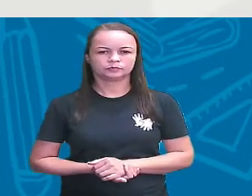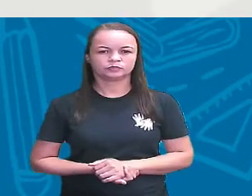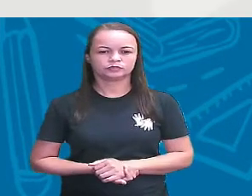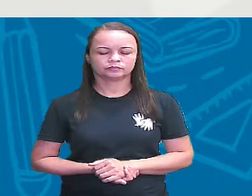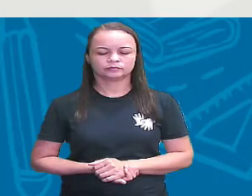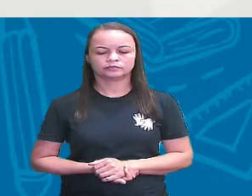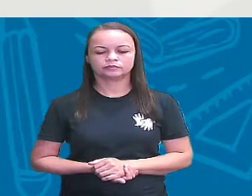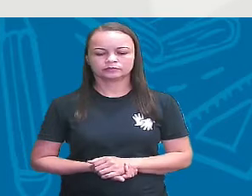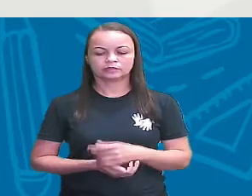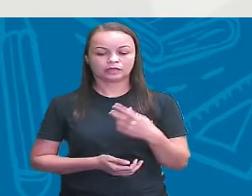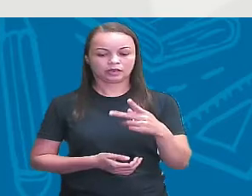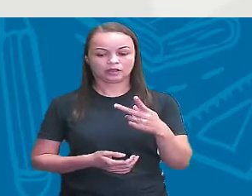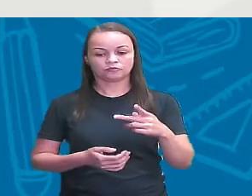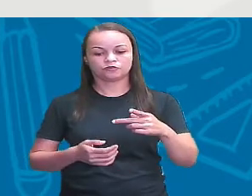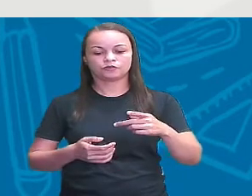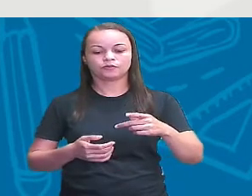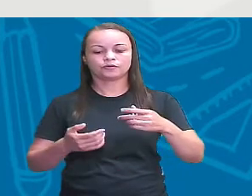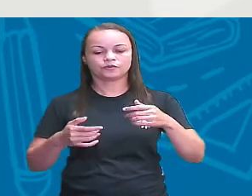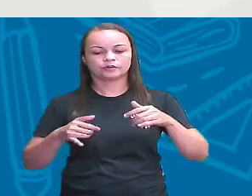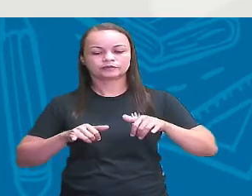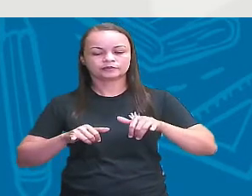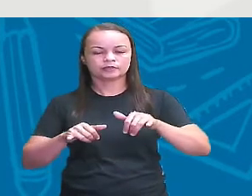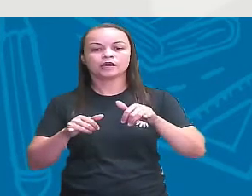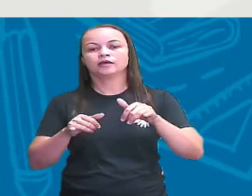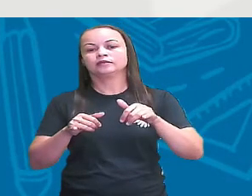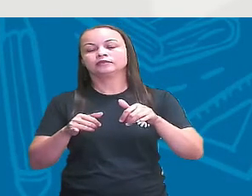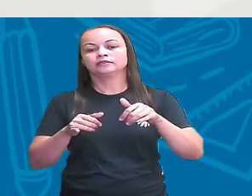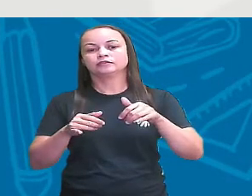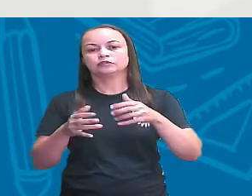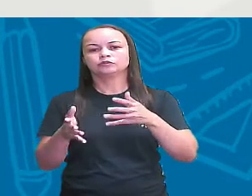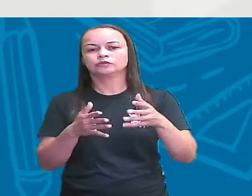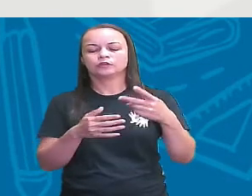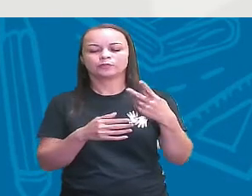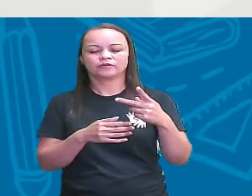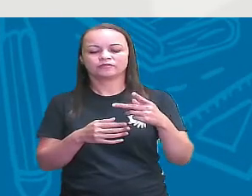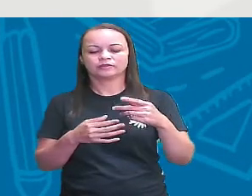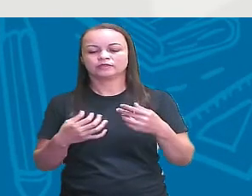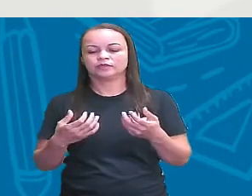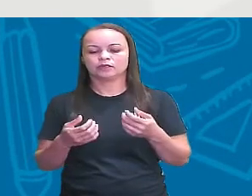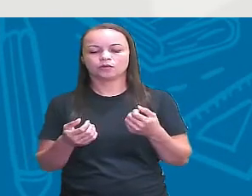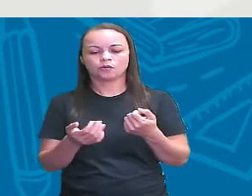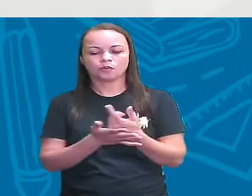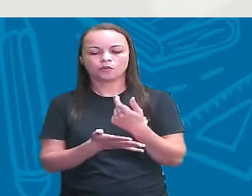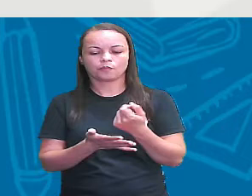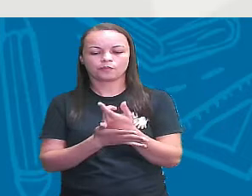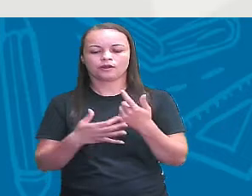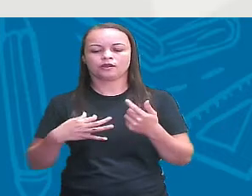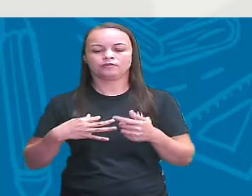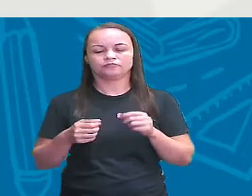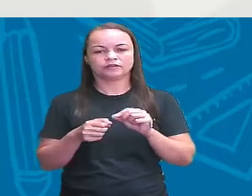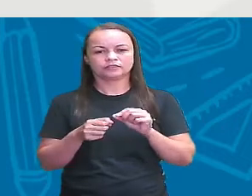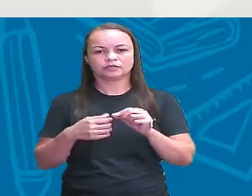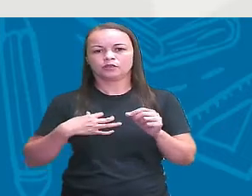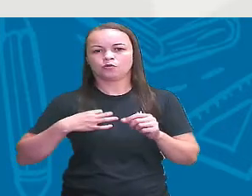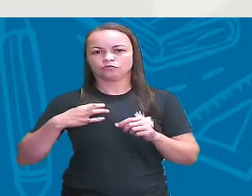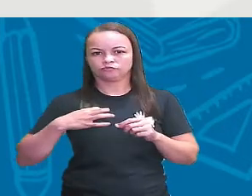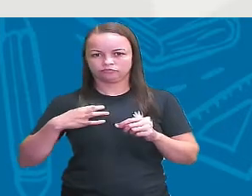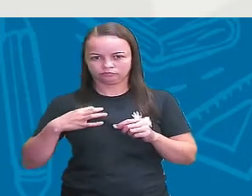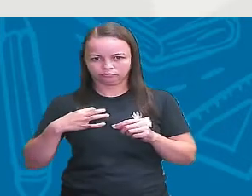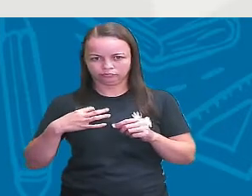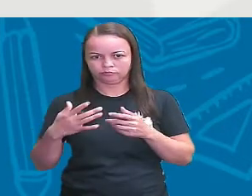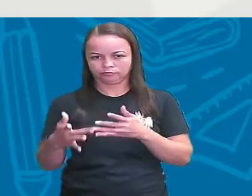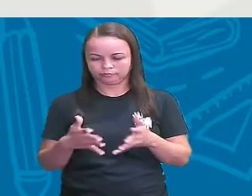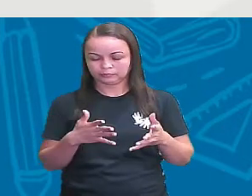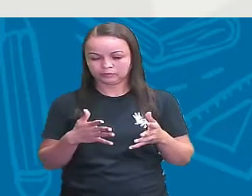Ela foi ao armarinho de sua cidade para comprar material para fazer um vestido. Sua mãe pediu